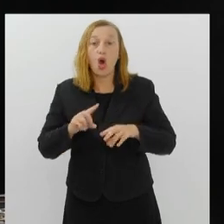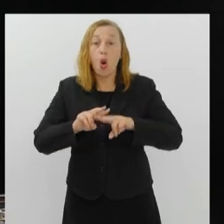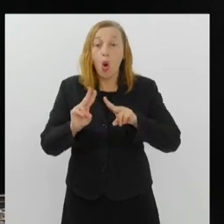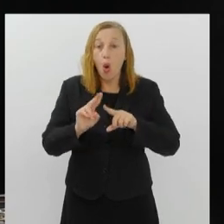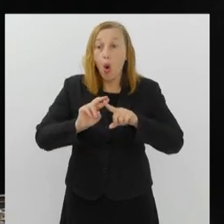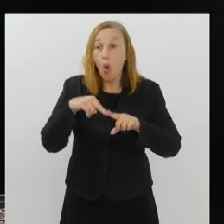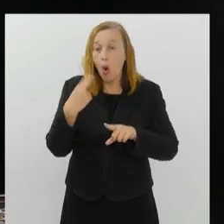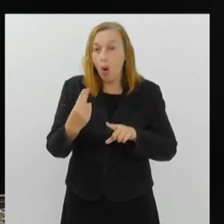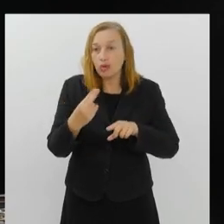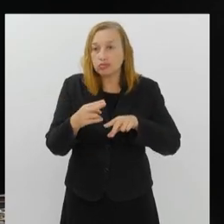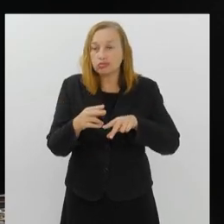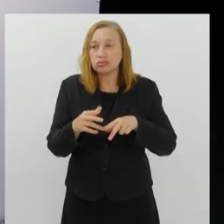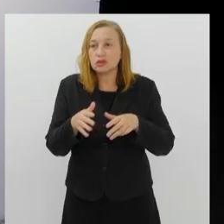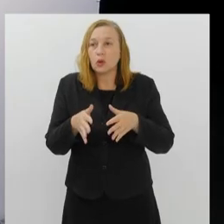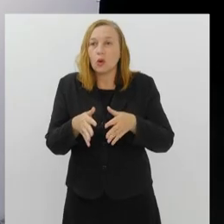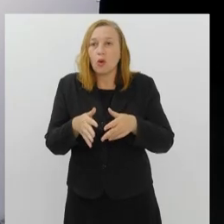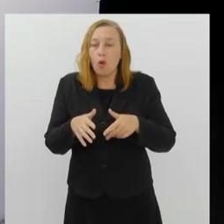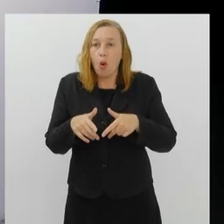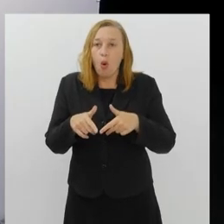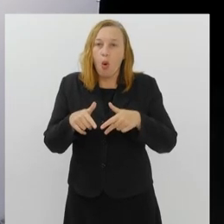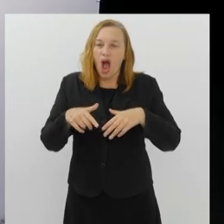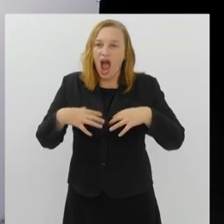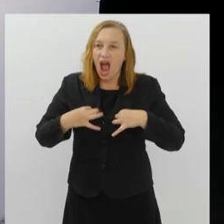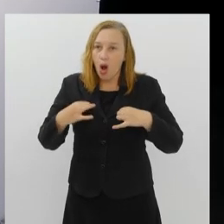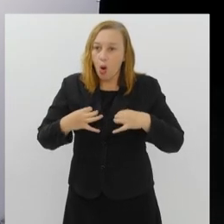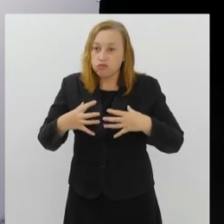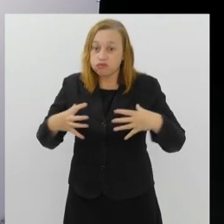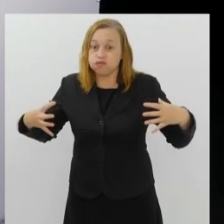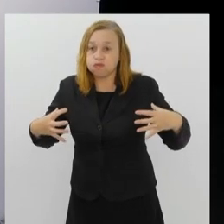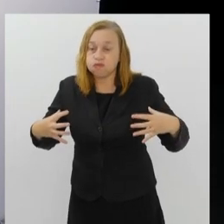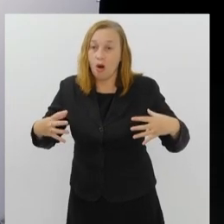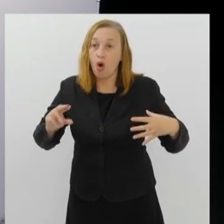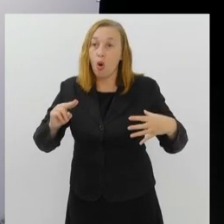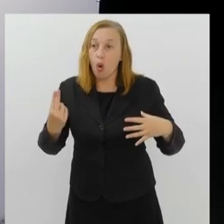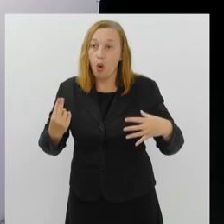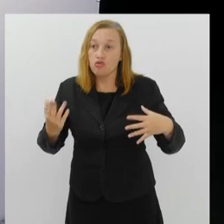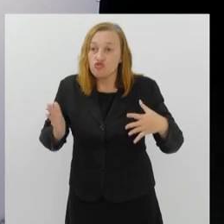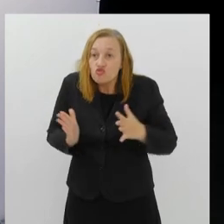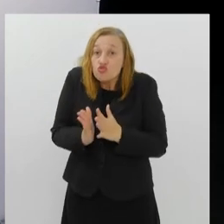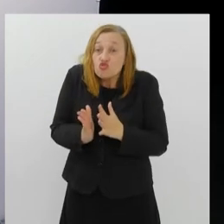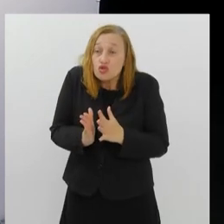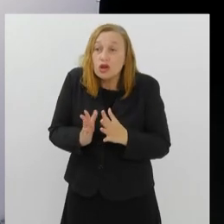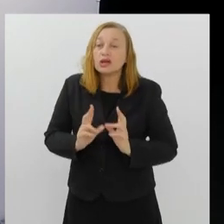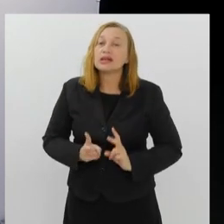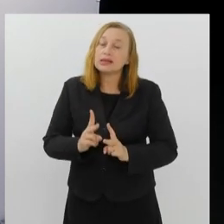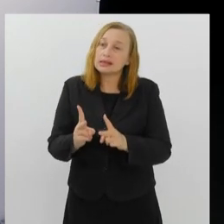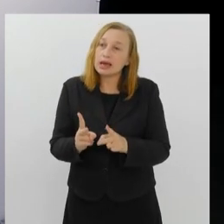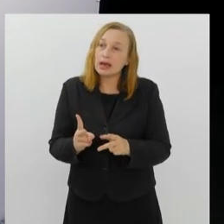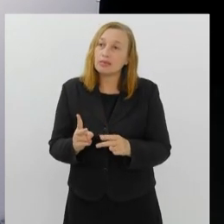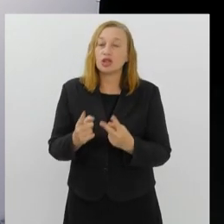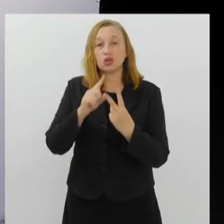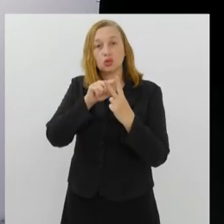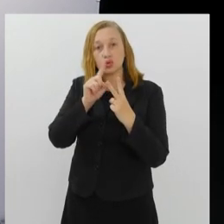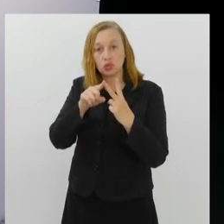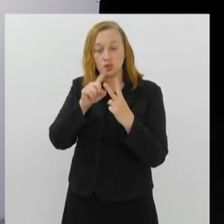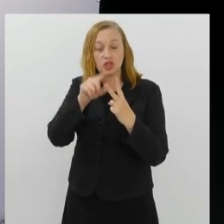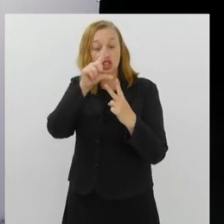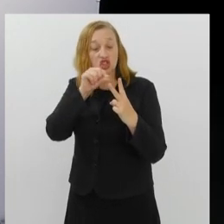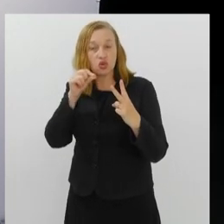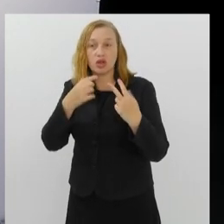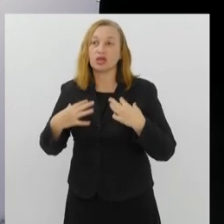fica grande demais, ou a calça vem sem bainha, ou o paletó parece um pai de João. Então eu tenho sempre duas opções de roupa que eu